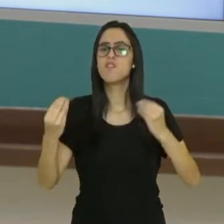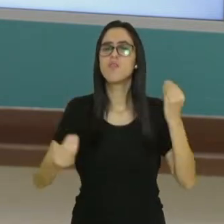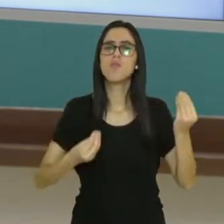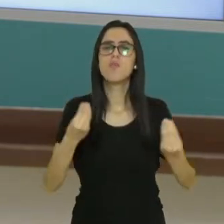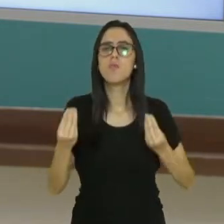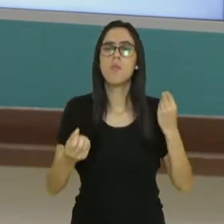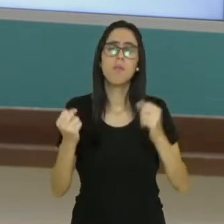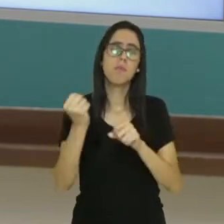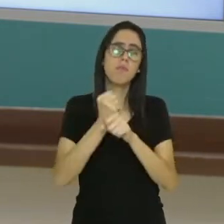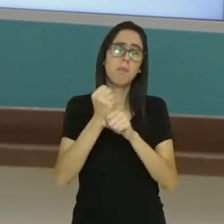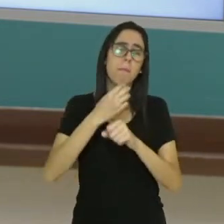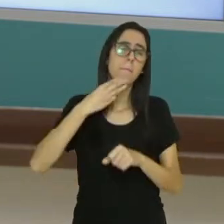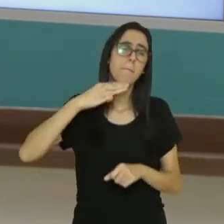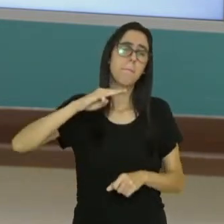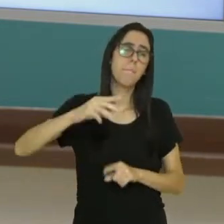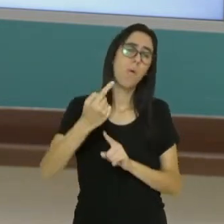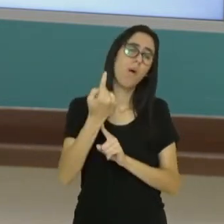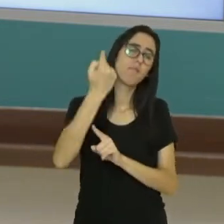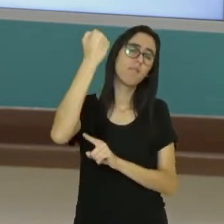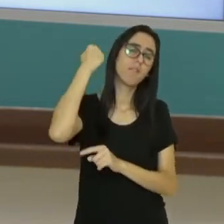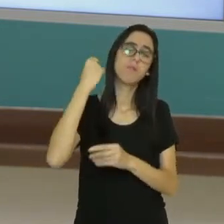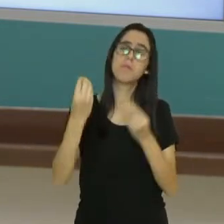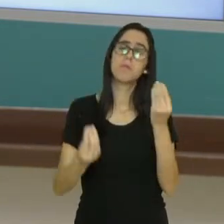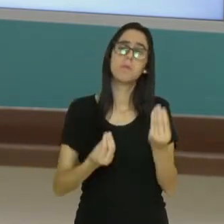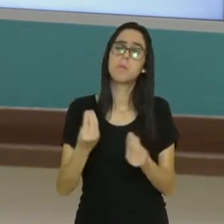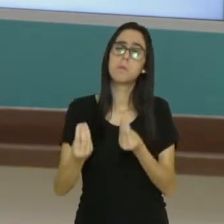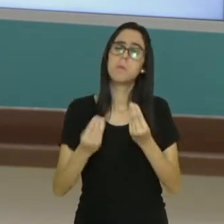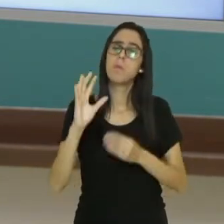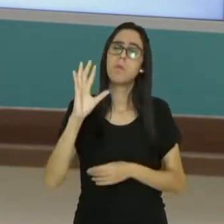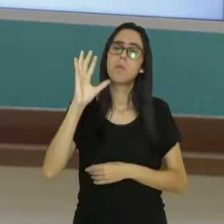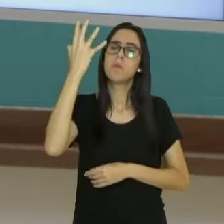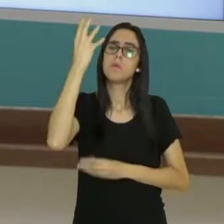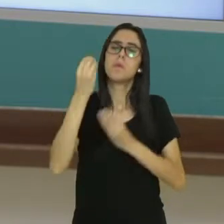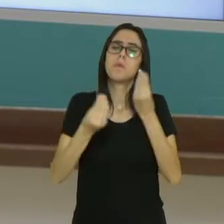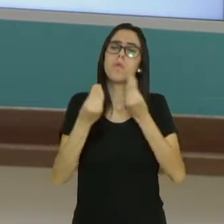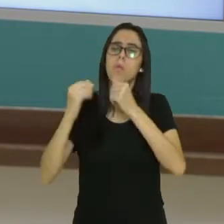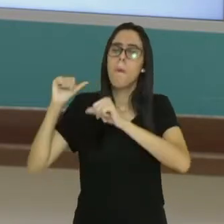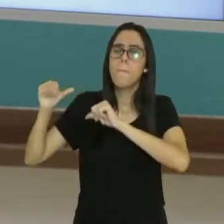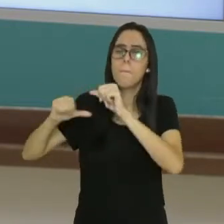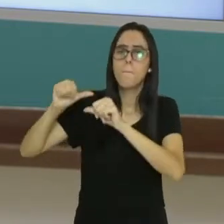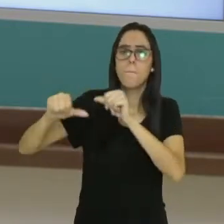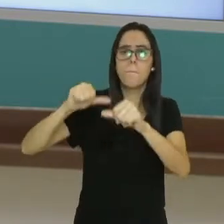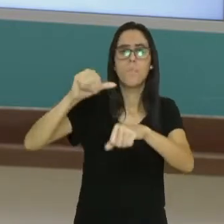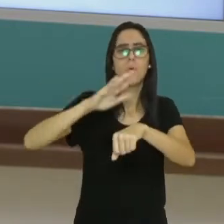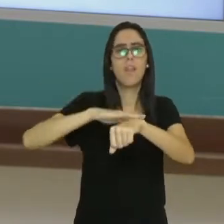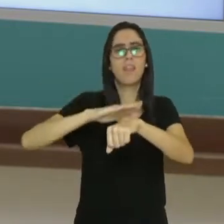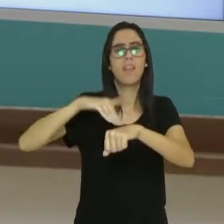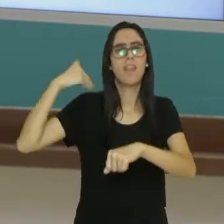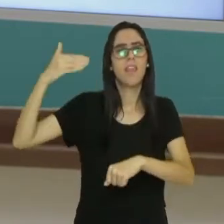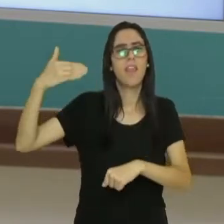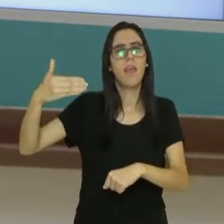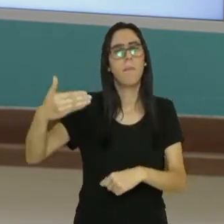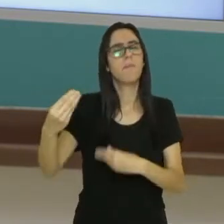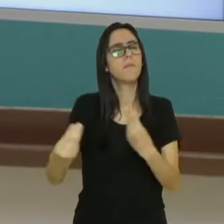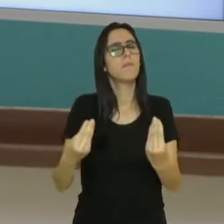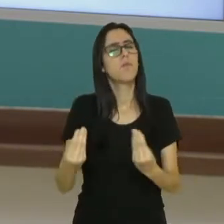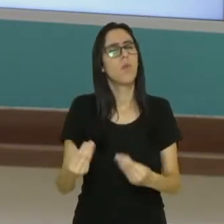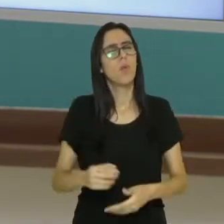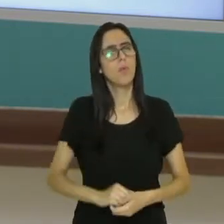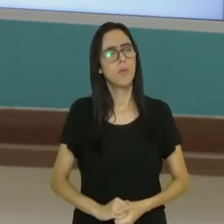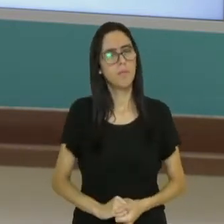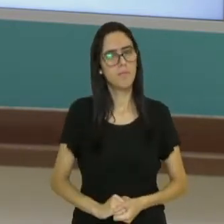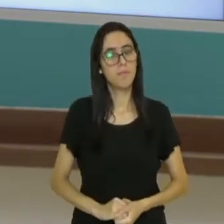há milhões de anos atrás e como tudo isso foi mudando ao longo da própria história da